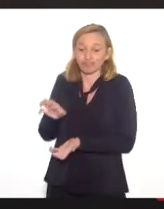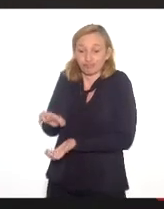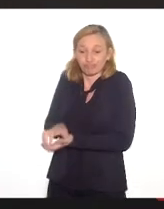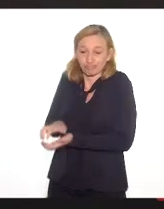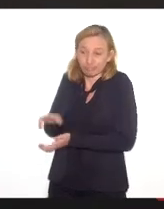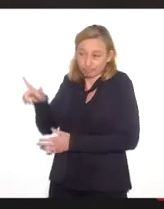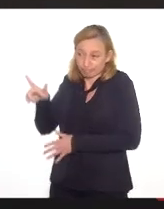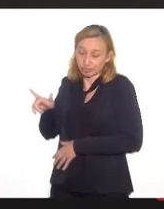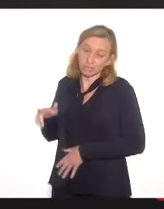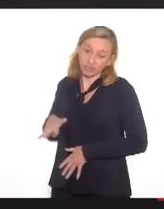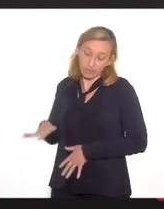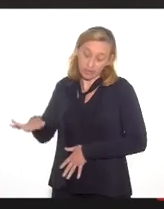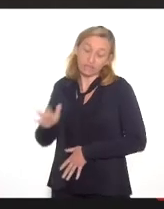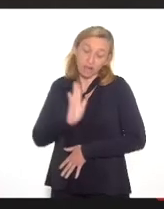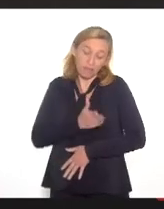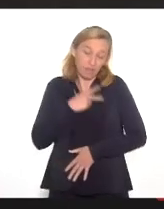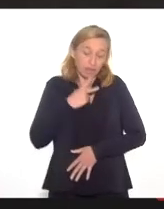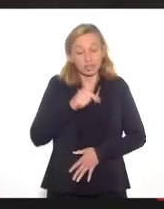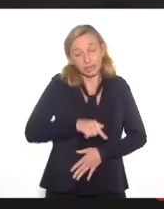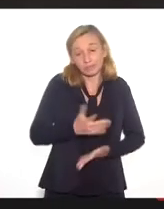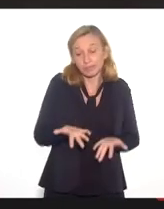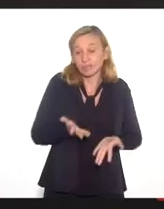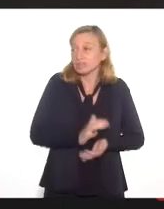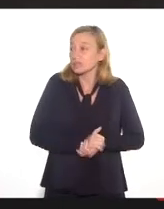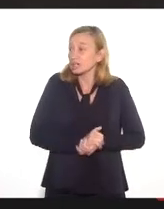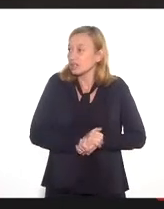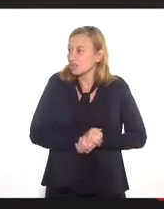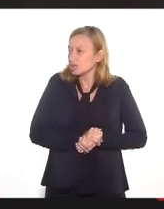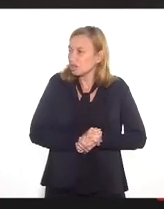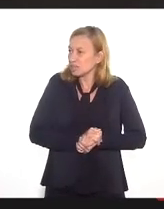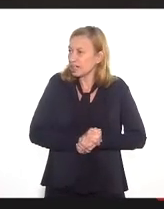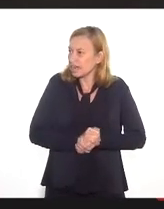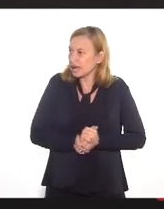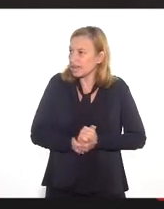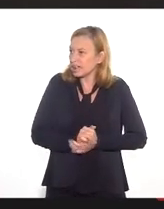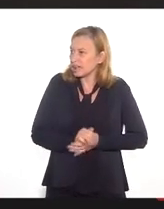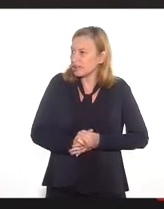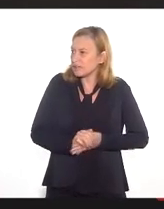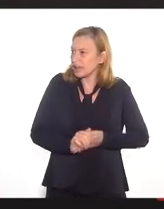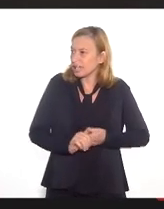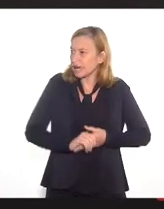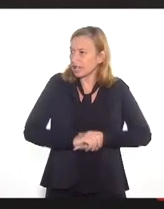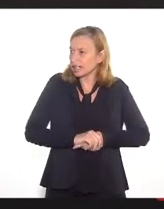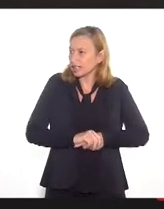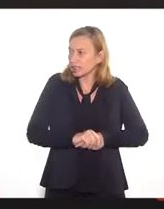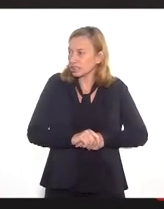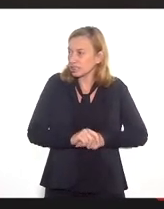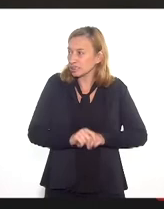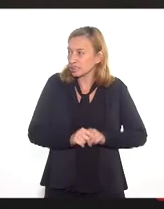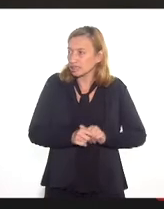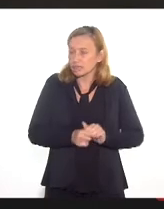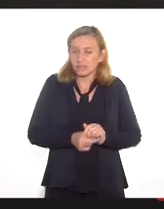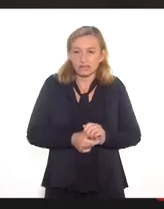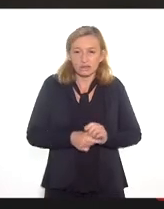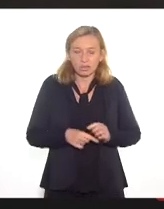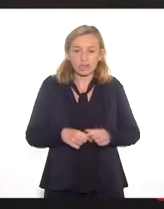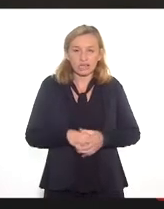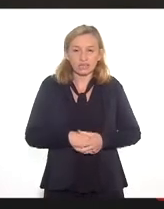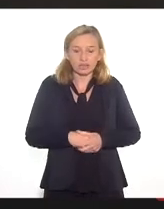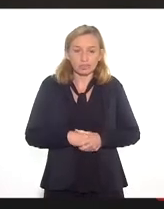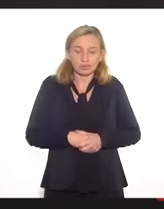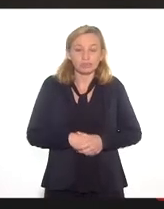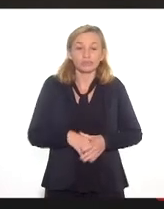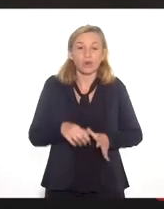foi muito falado aqui mas quero dizer que a ação da cidadania repudia de forma veemente a chacina